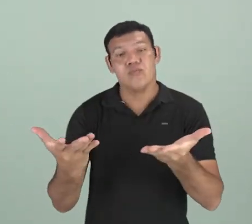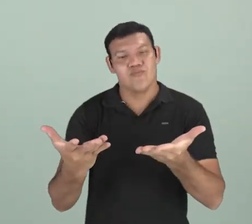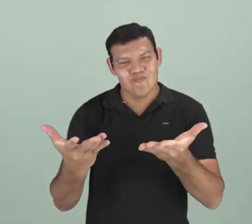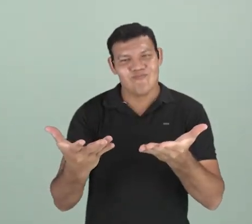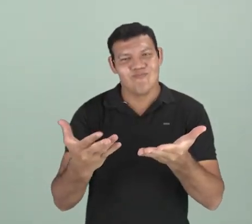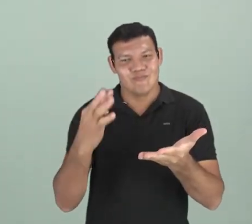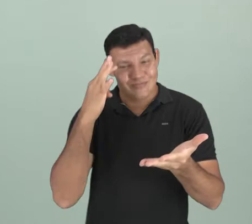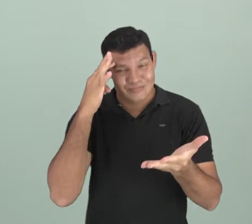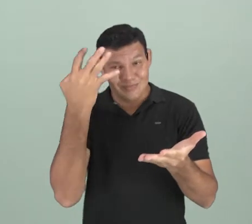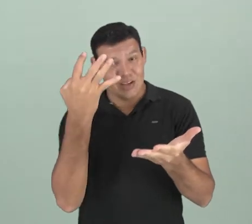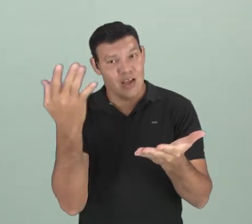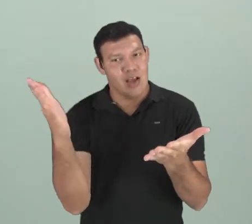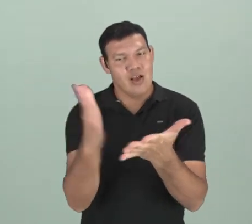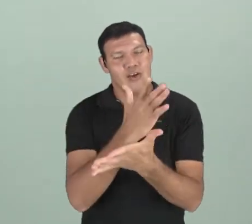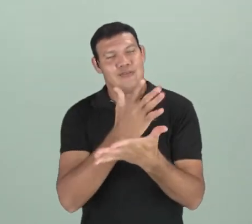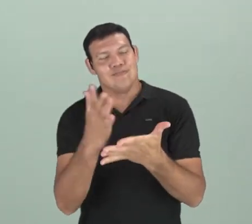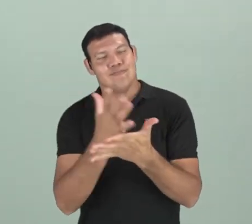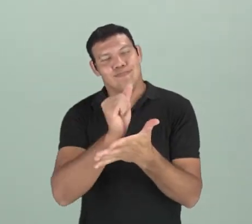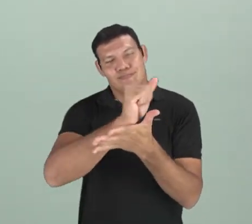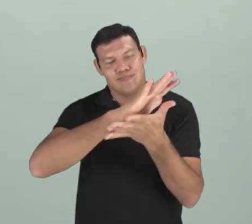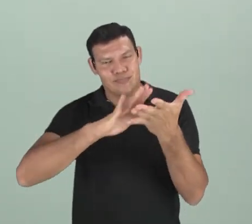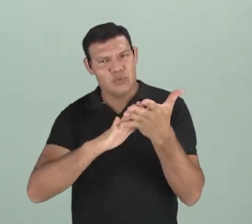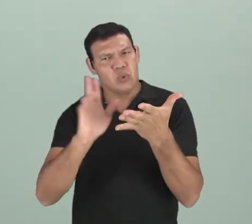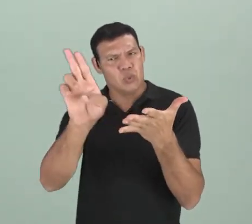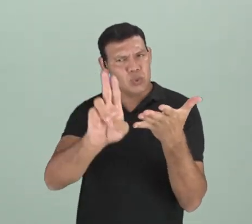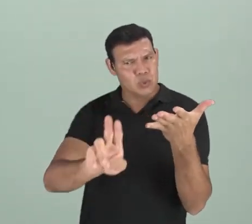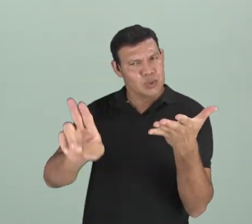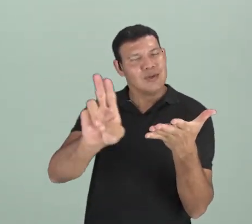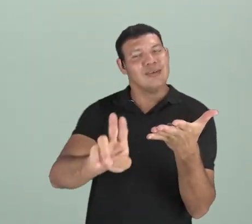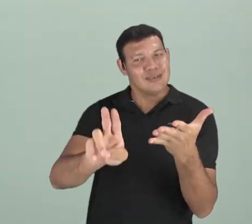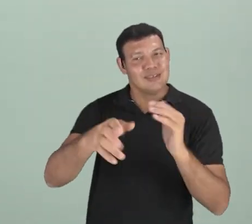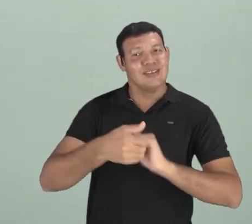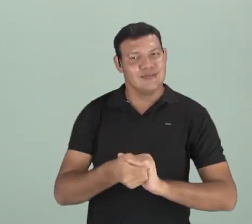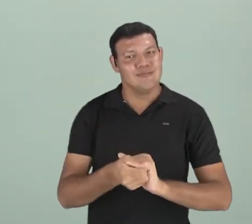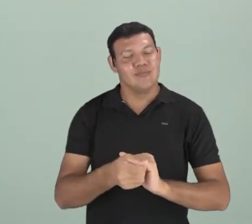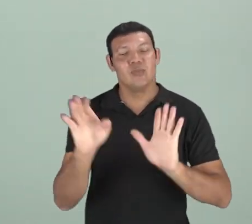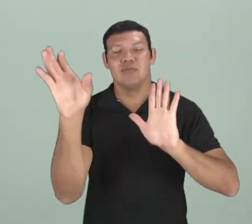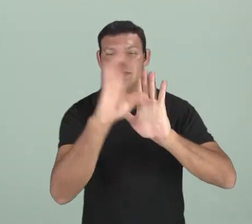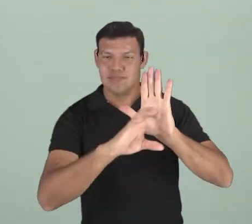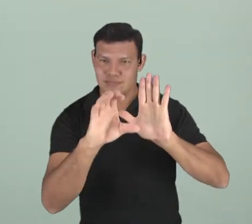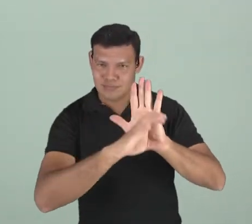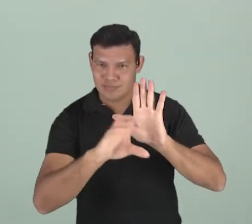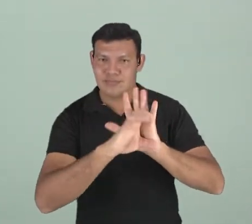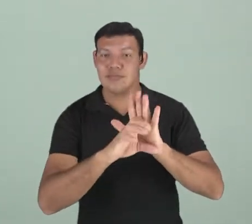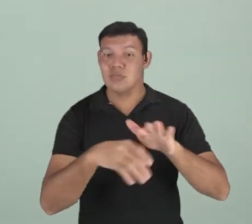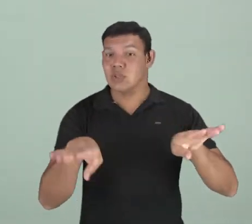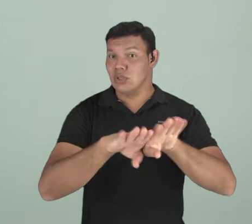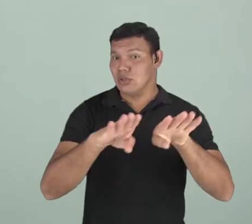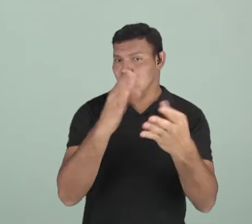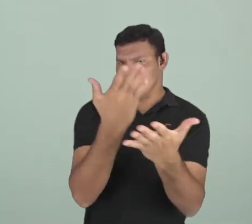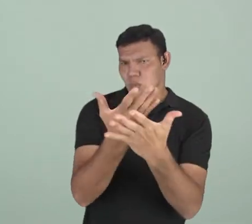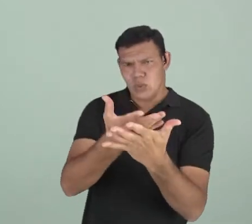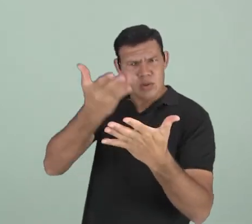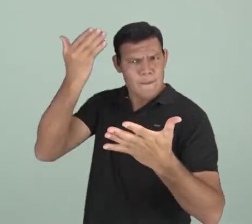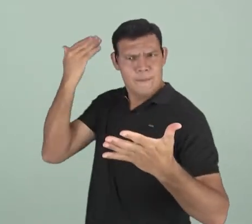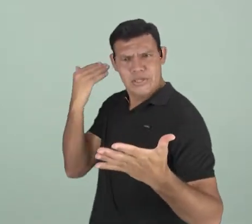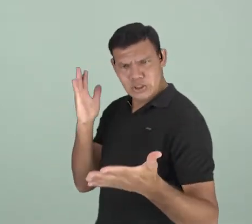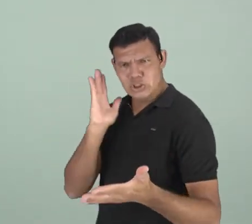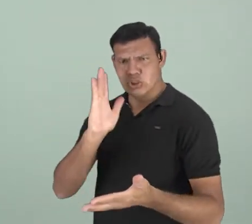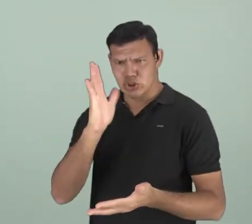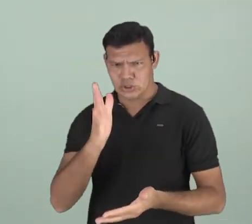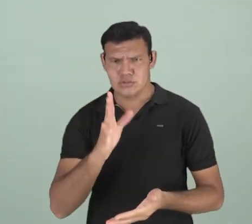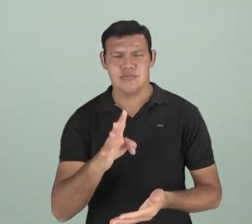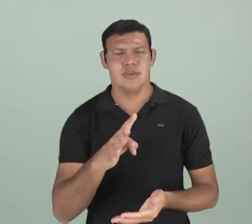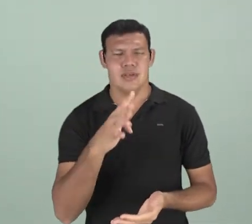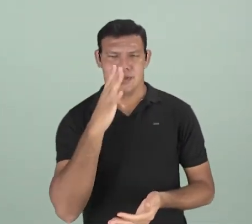trabalhar algumas situações ou algumas aplicações desses conceitos e das aulas anteriores que vocês já